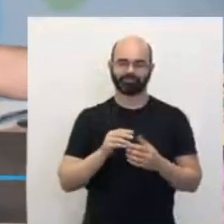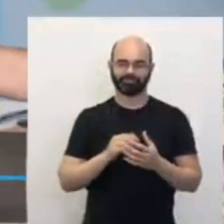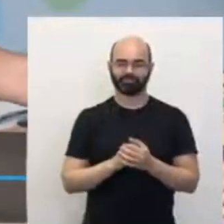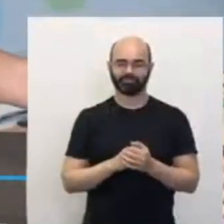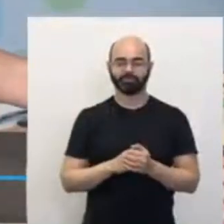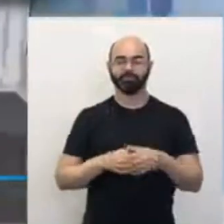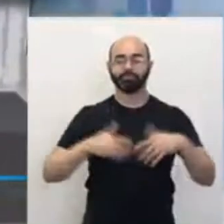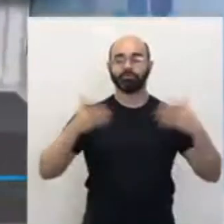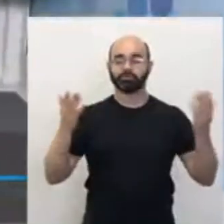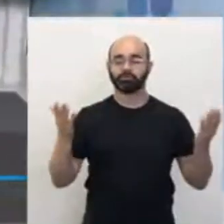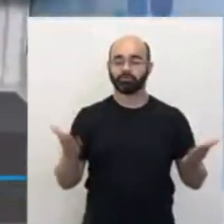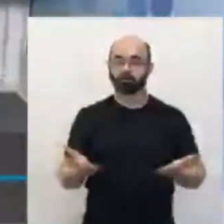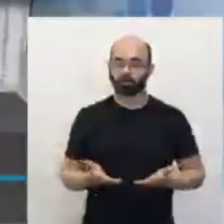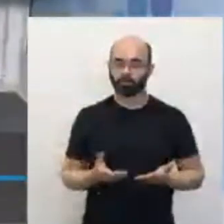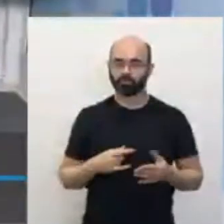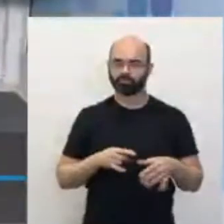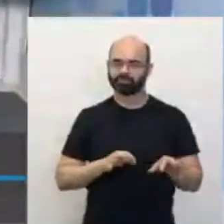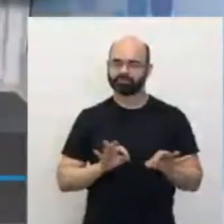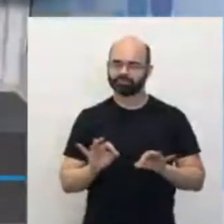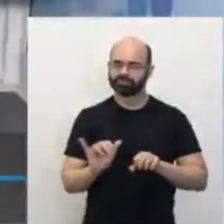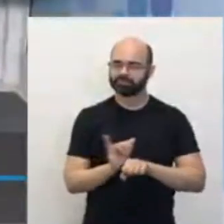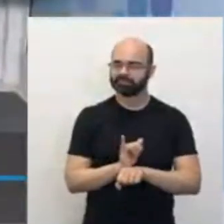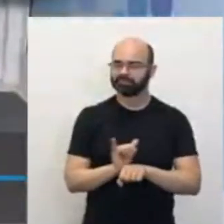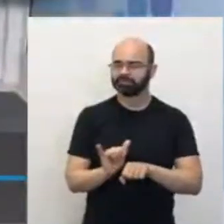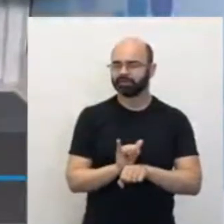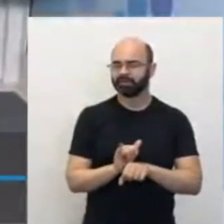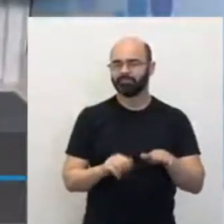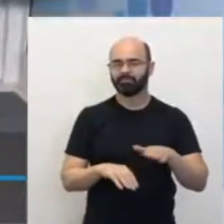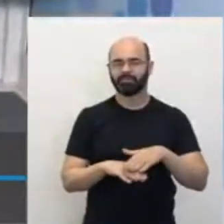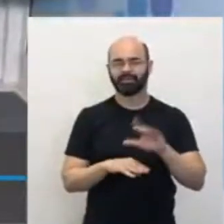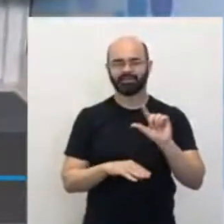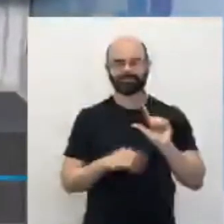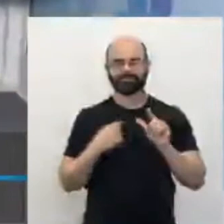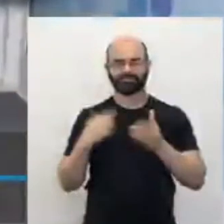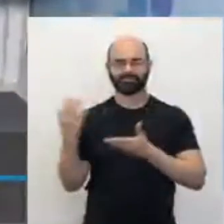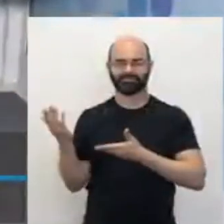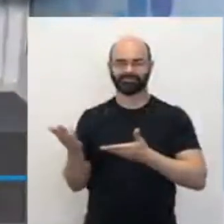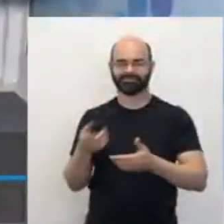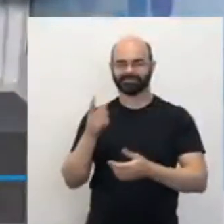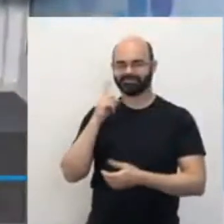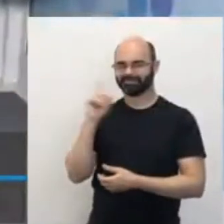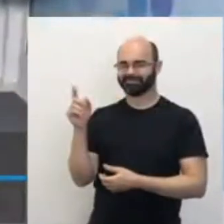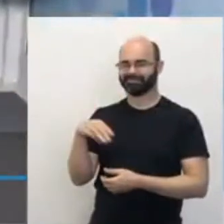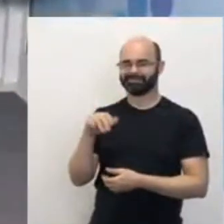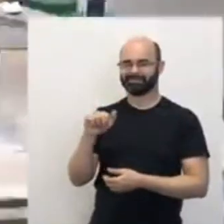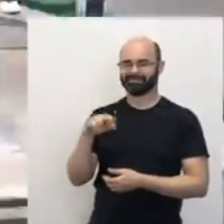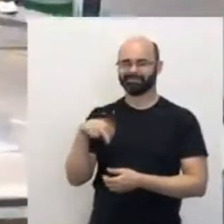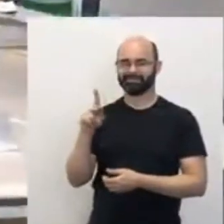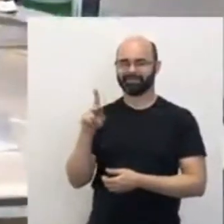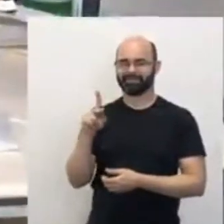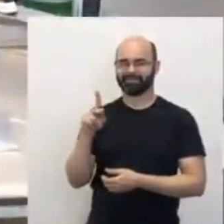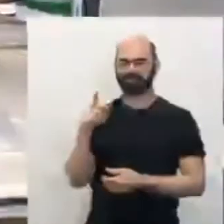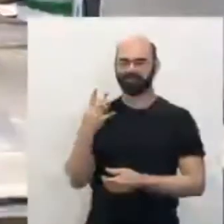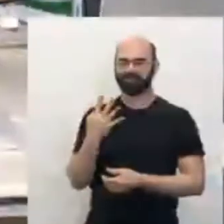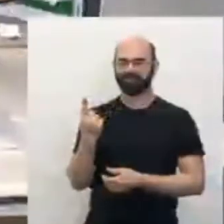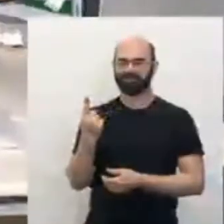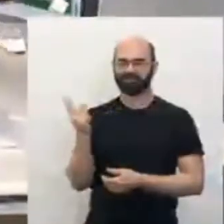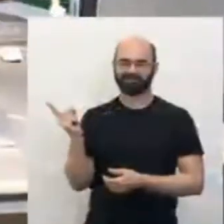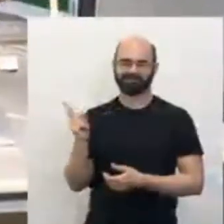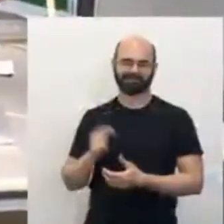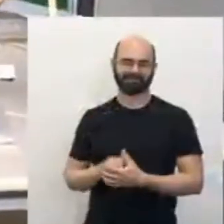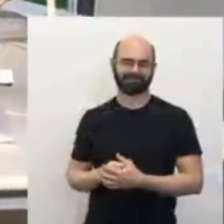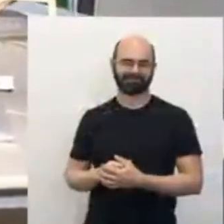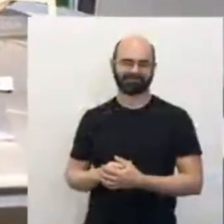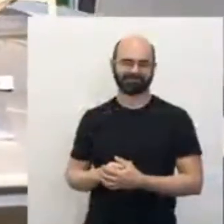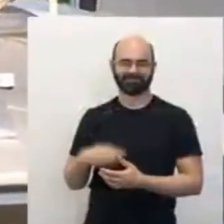eu trouxe um pouquinho mais elaborado para vocês. A minha Mark 41. Então, só para vocês verem aqui, ó. A